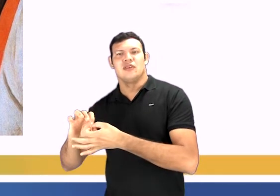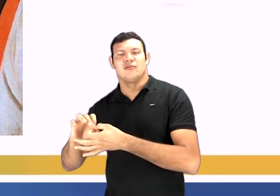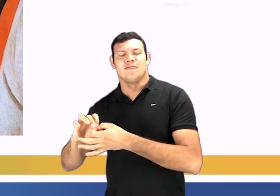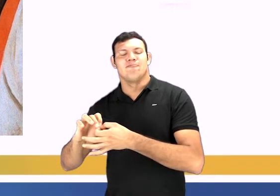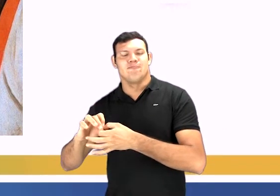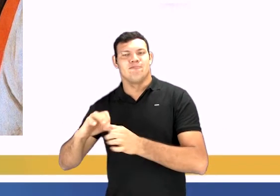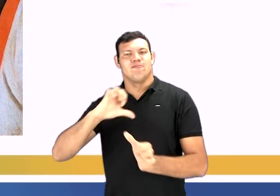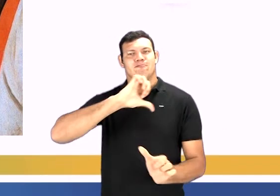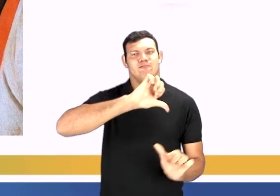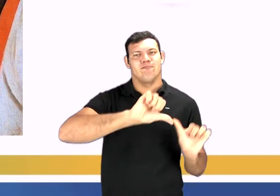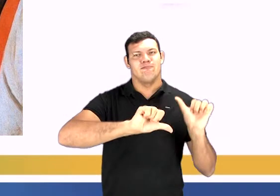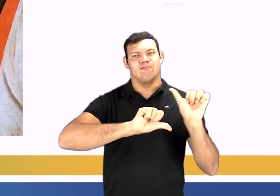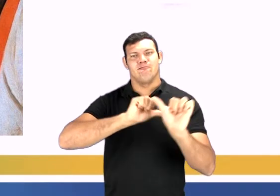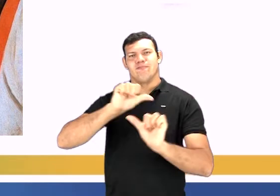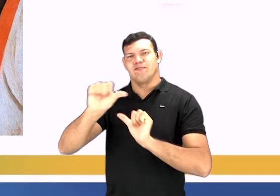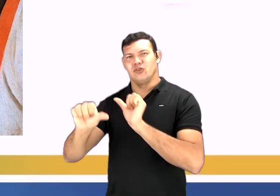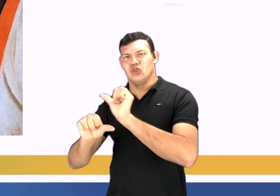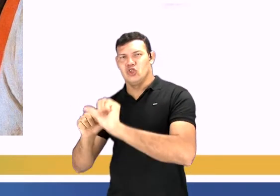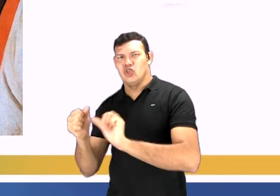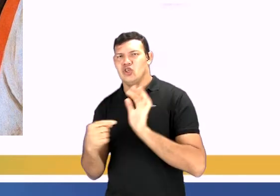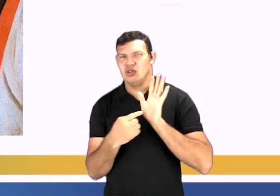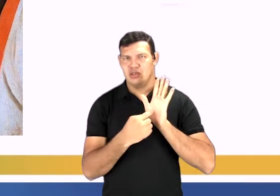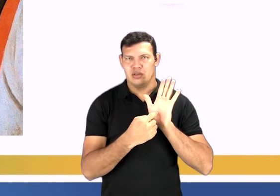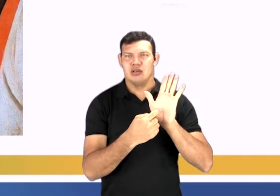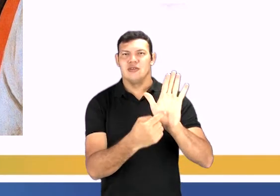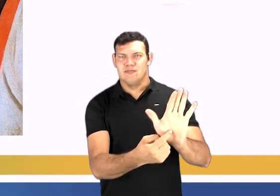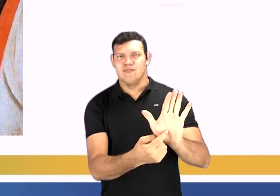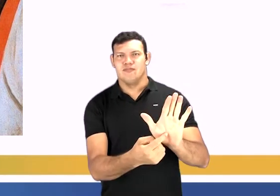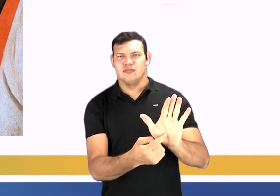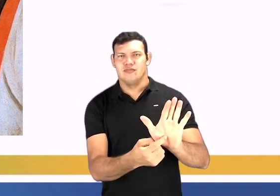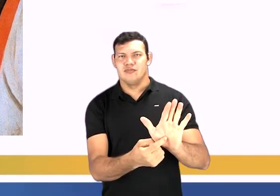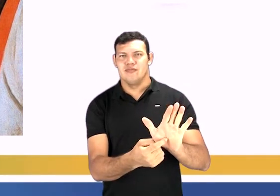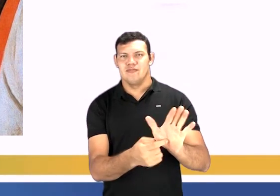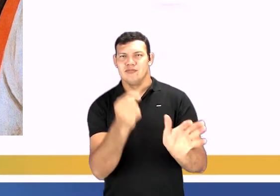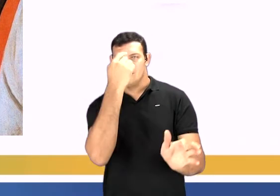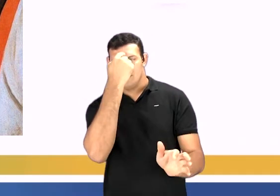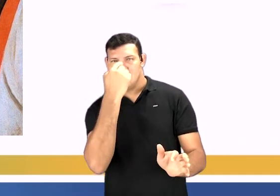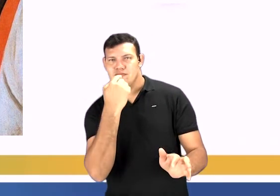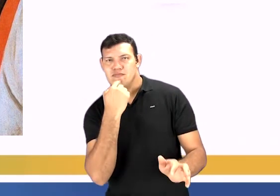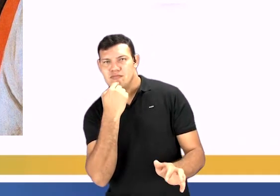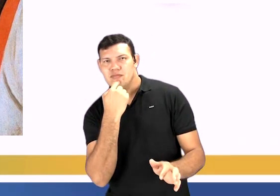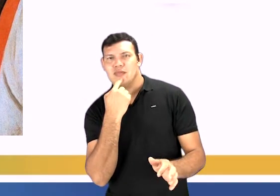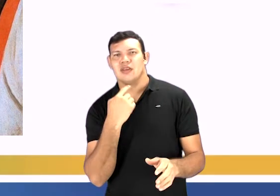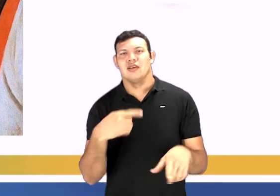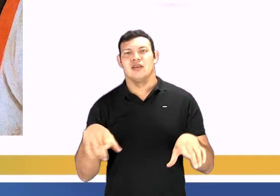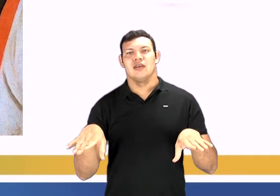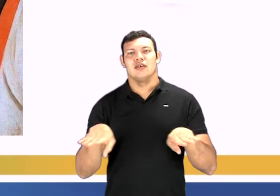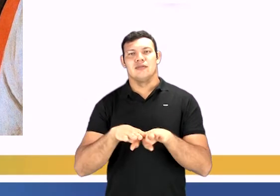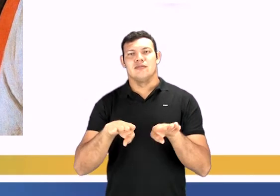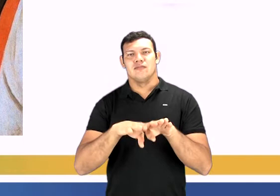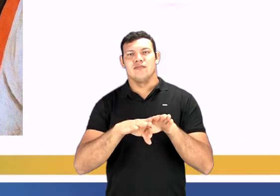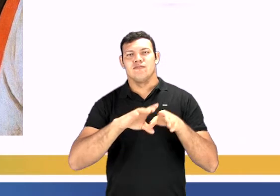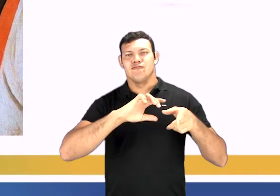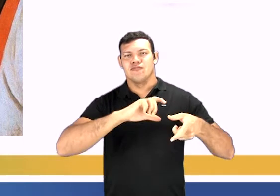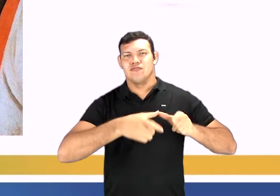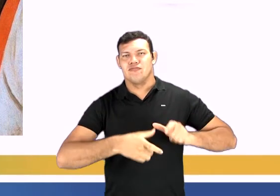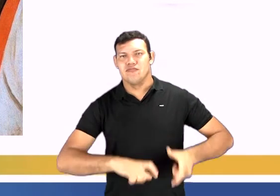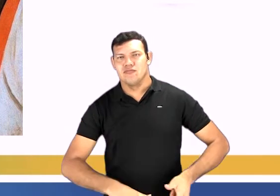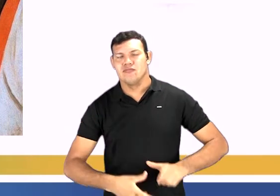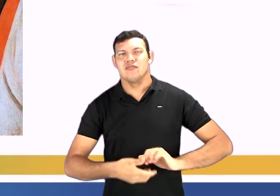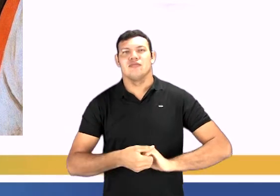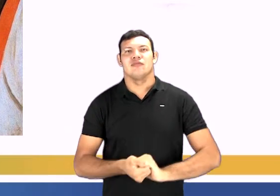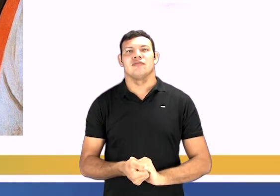reformular a maneira de se exibir figuras e formas. Essa obra que vocês estão vendo aí na tela é